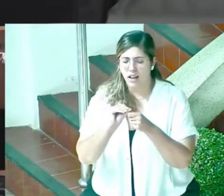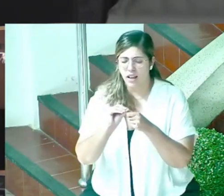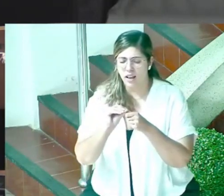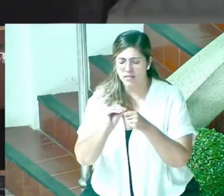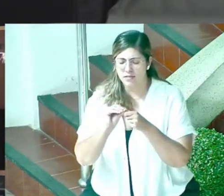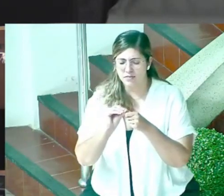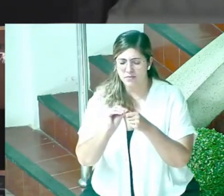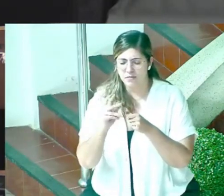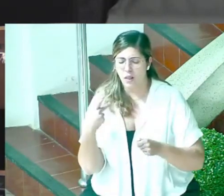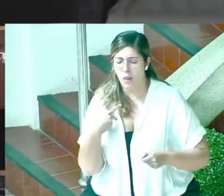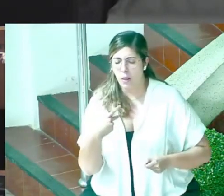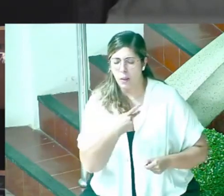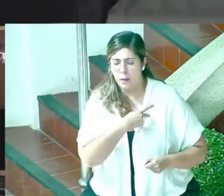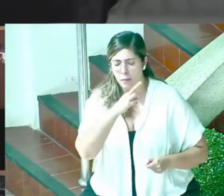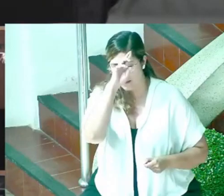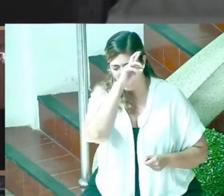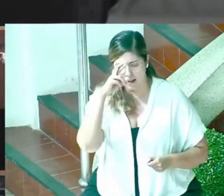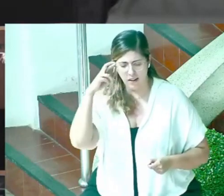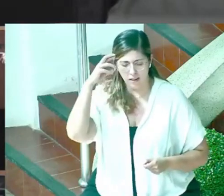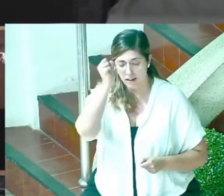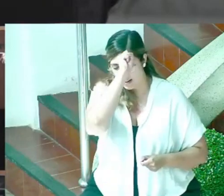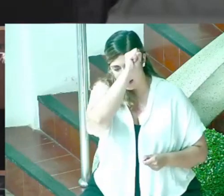Deus é fiel e justo para te perdoar